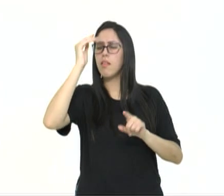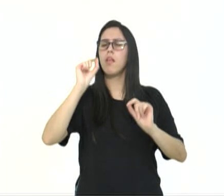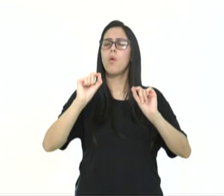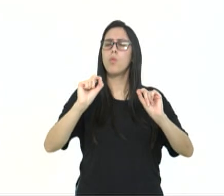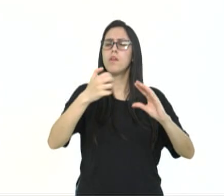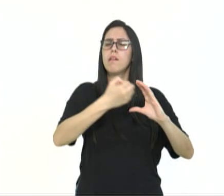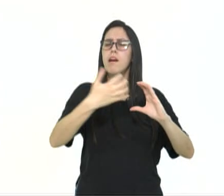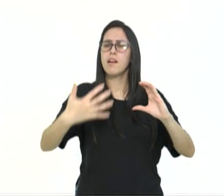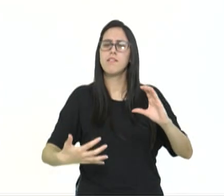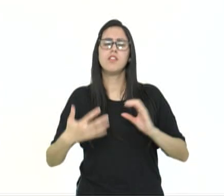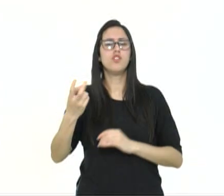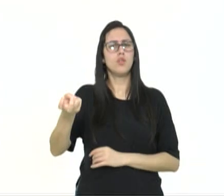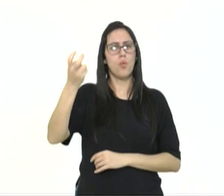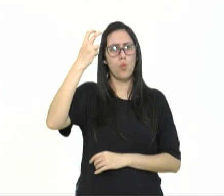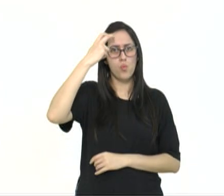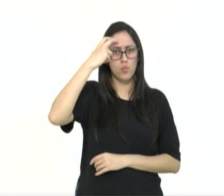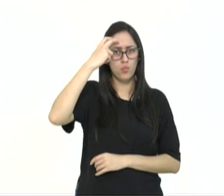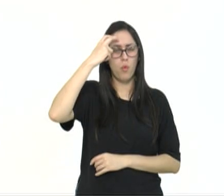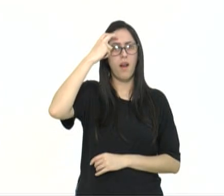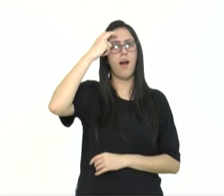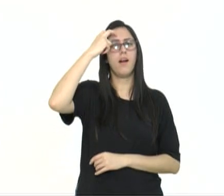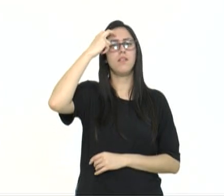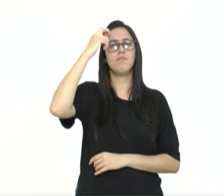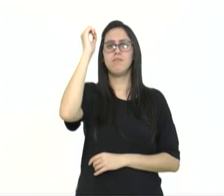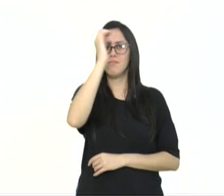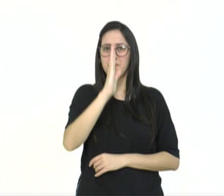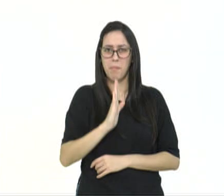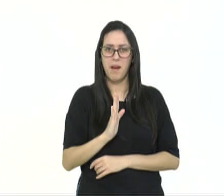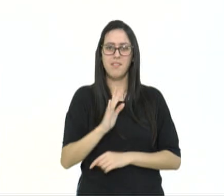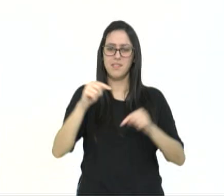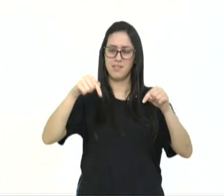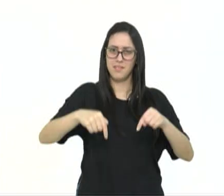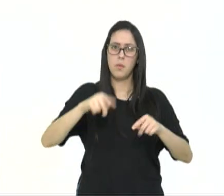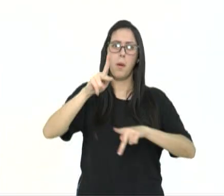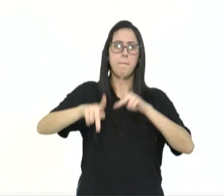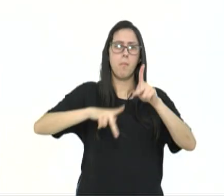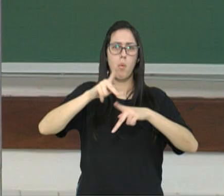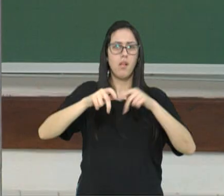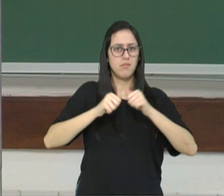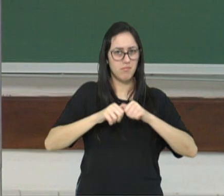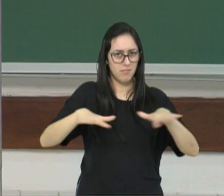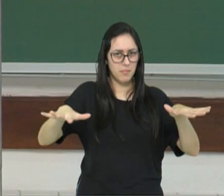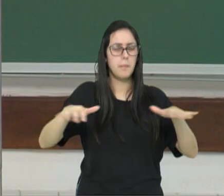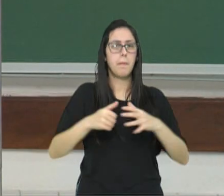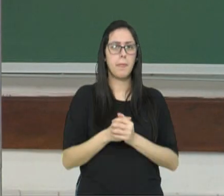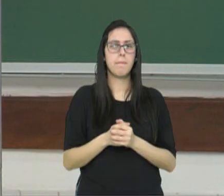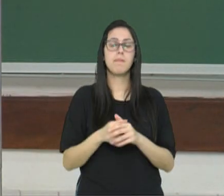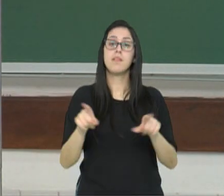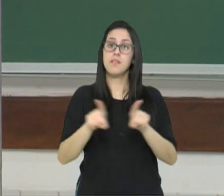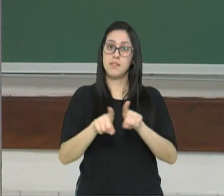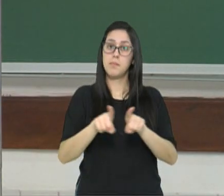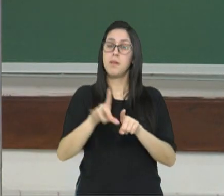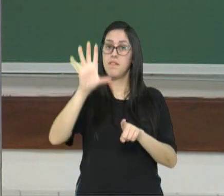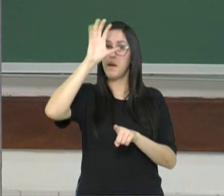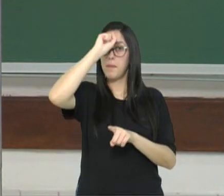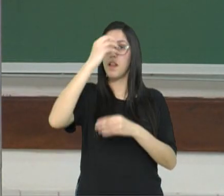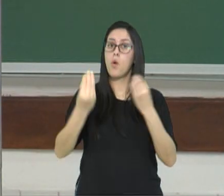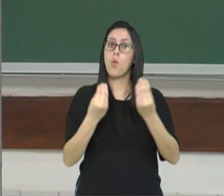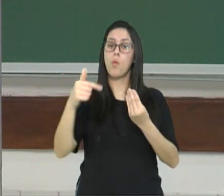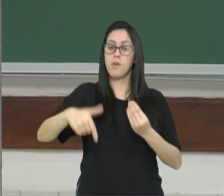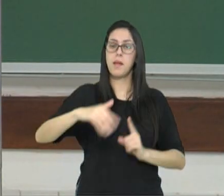características culturais trazidas para o Brasil com essas populações. Tá? E vamos falar um pouquinho do Paraná